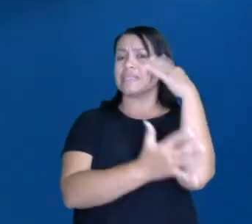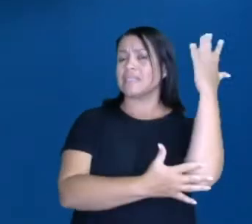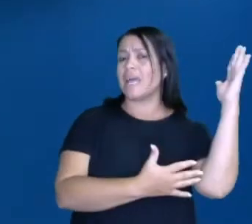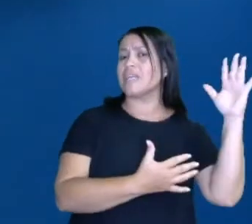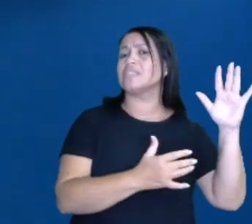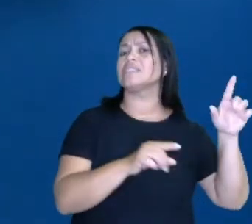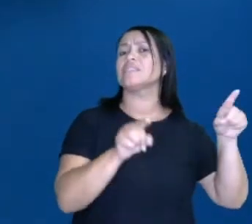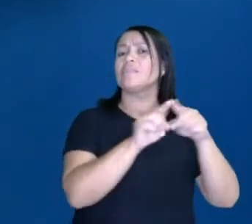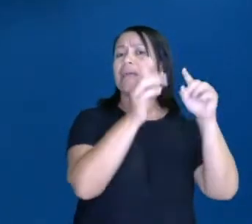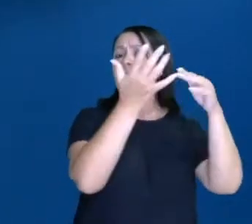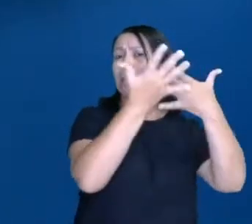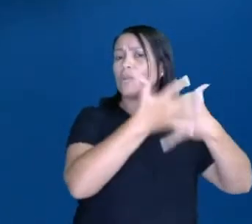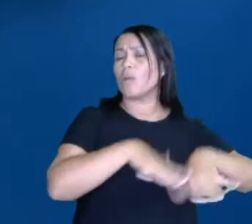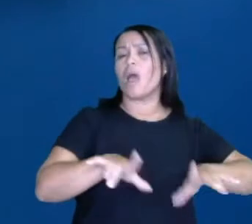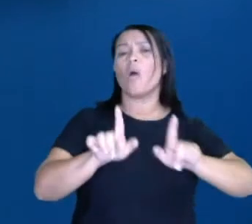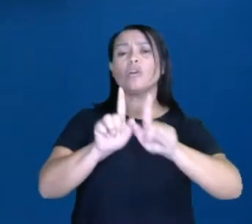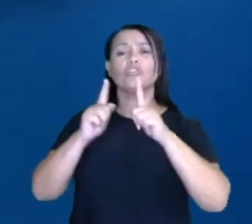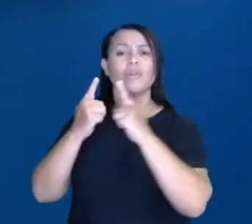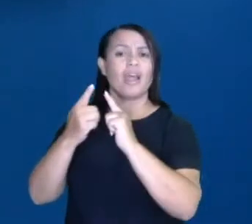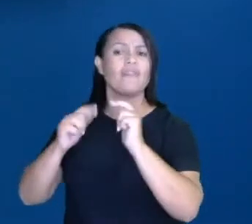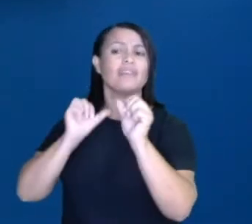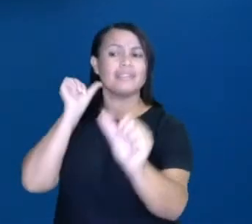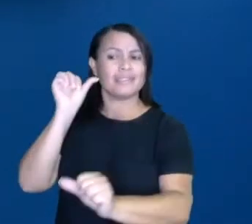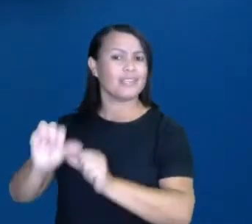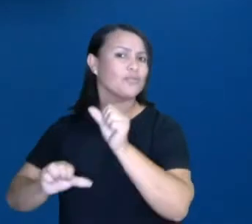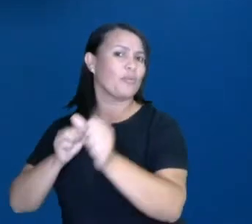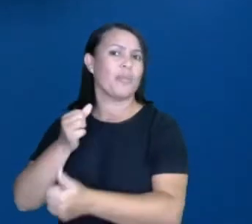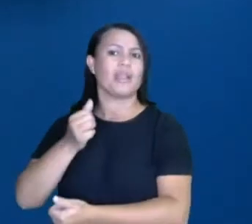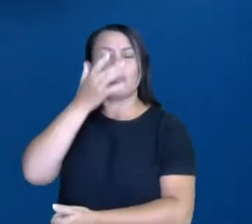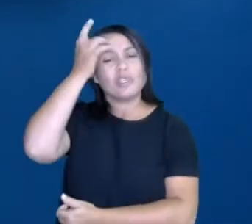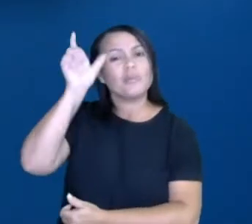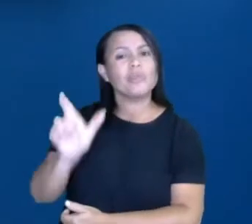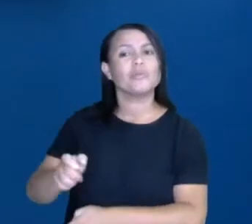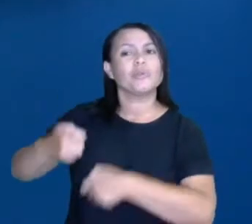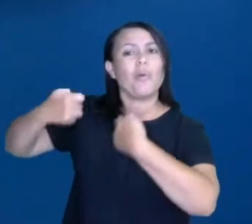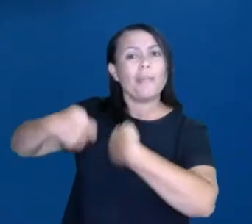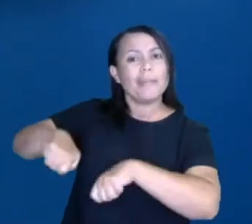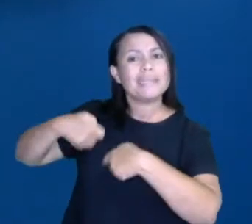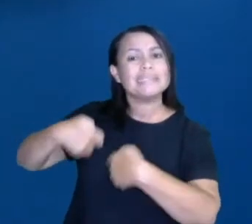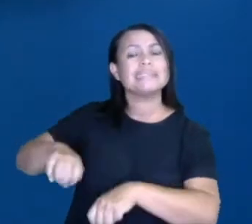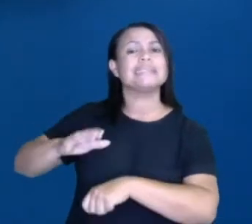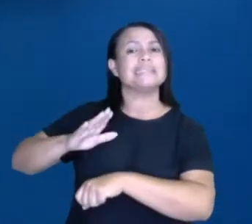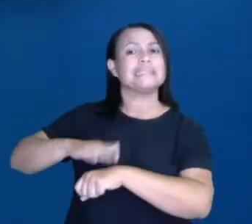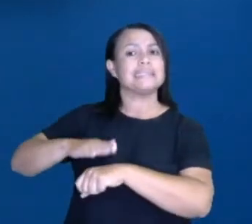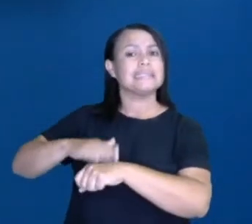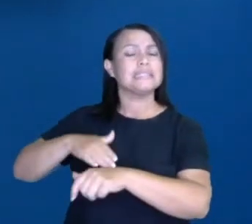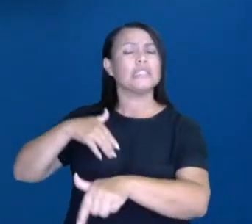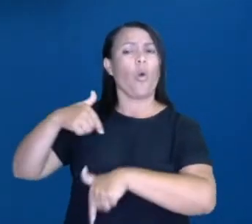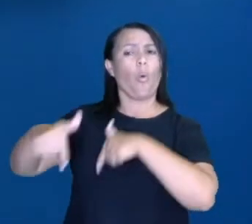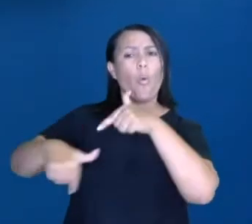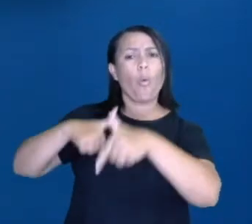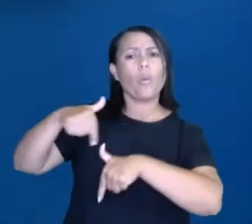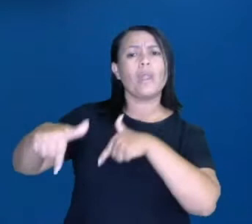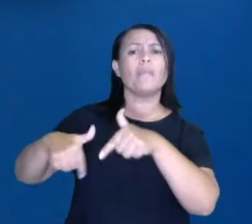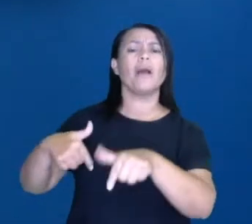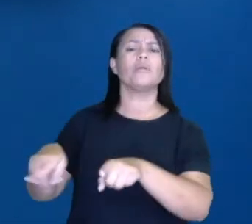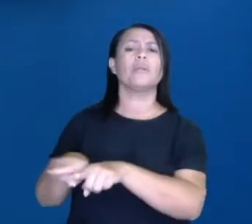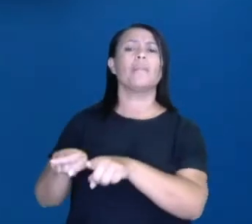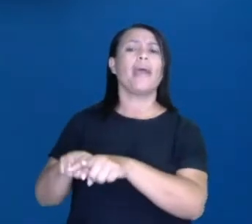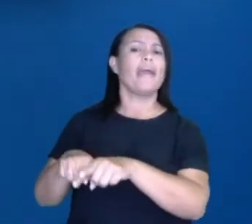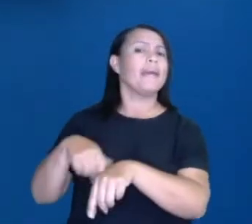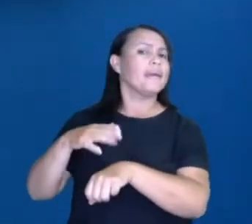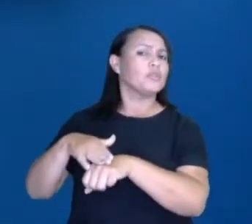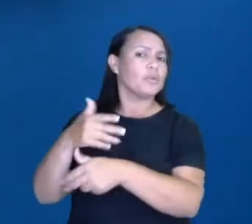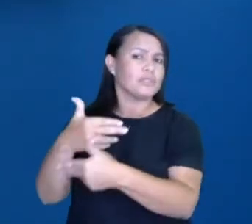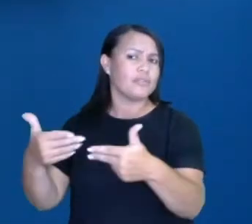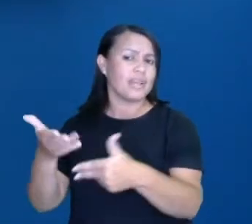natural, transformada pelo homem a partir das suas necessidades, através do seu trabalho e as suas